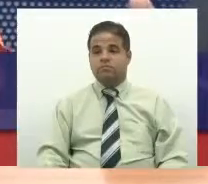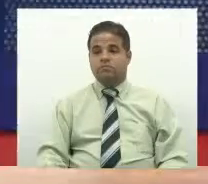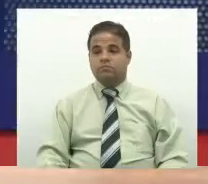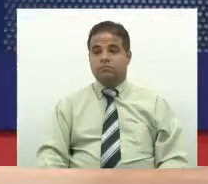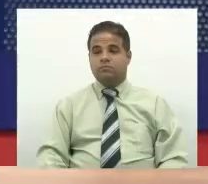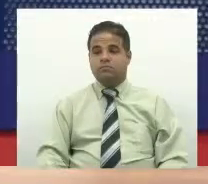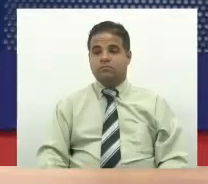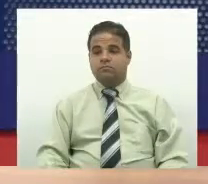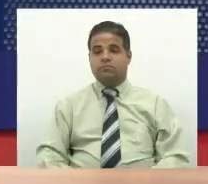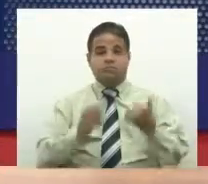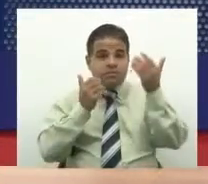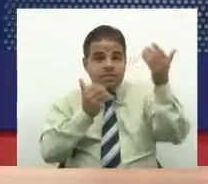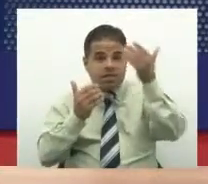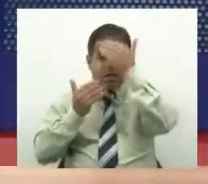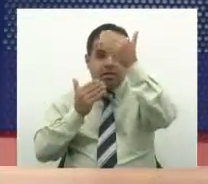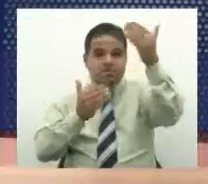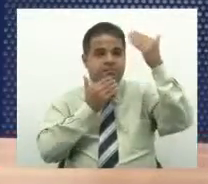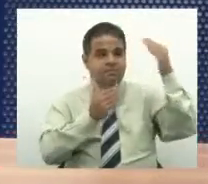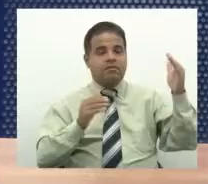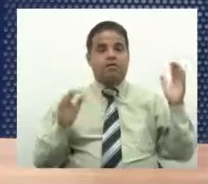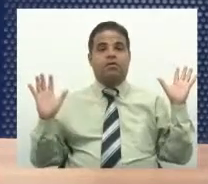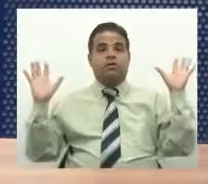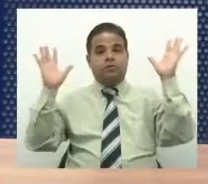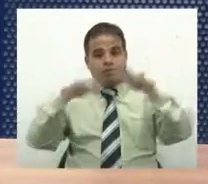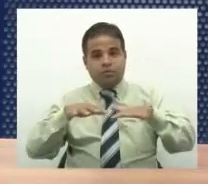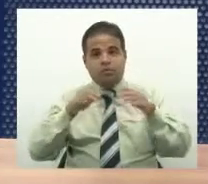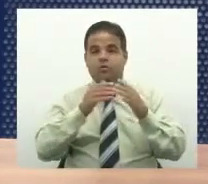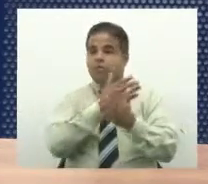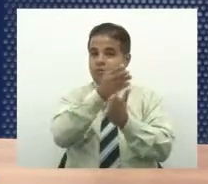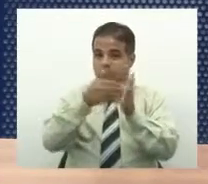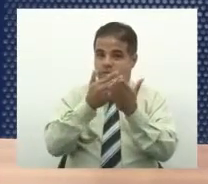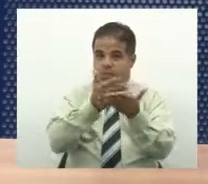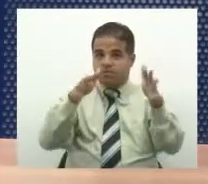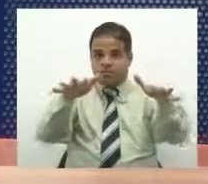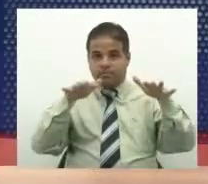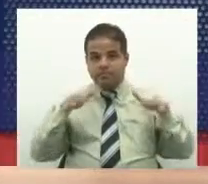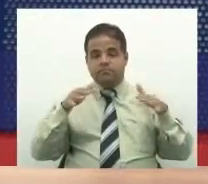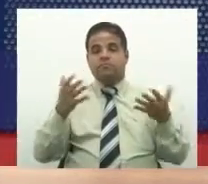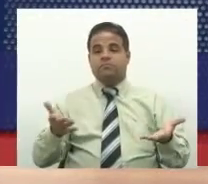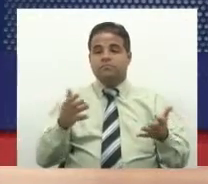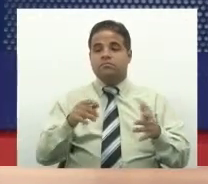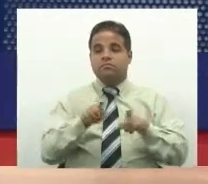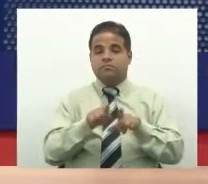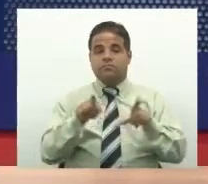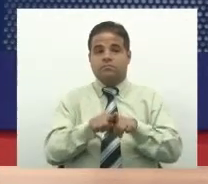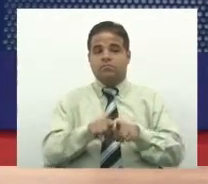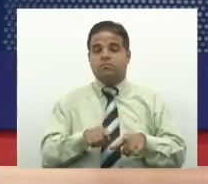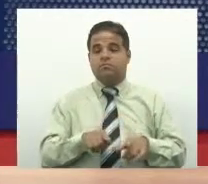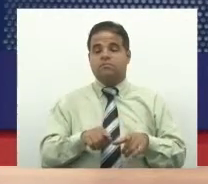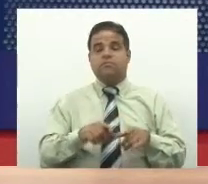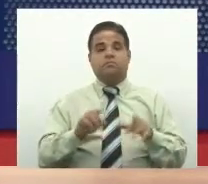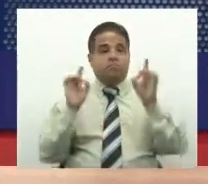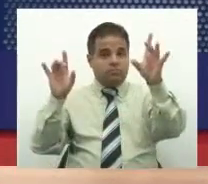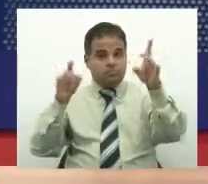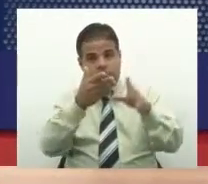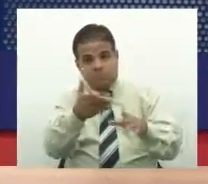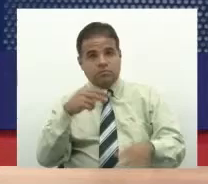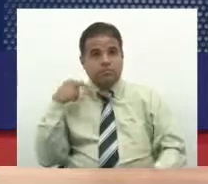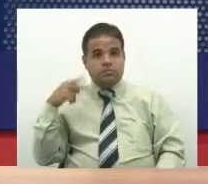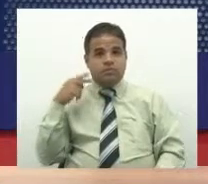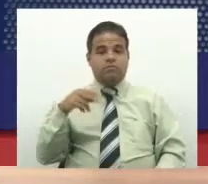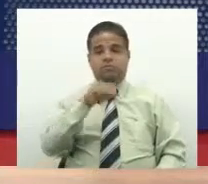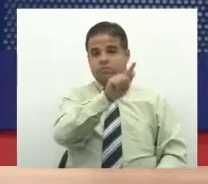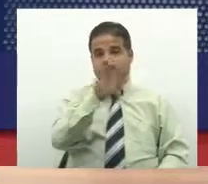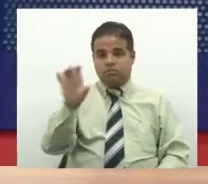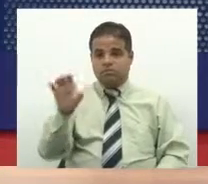Queria agradecer a presença de todos, queria agradecer aos Vossa Excelência, o vereador Geraldo